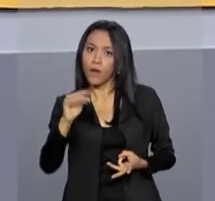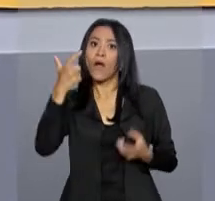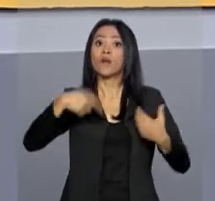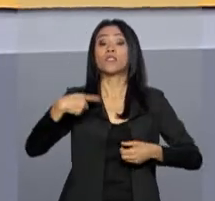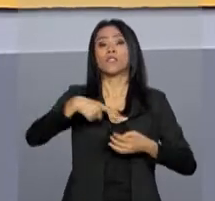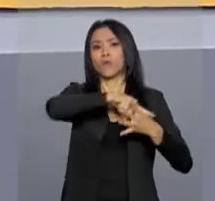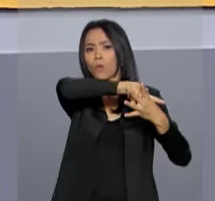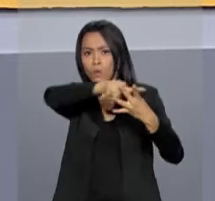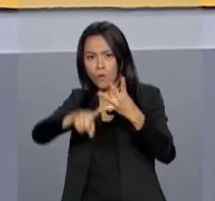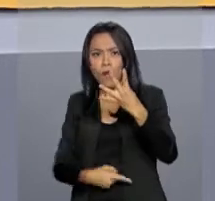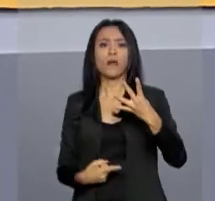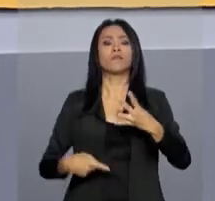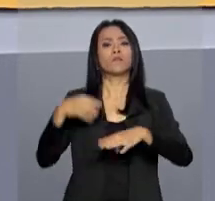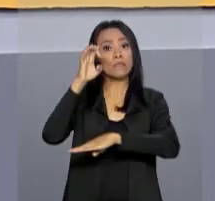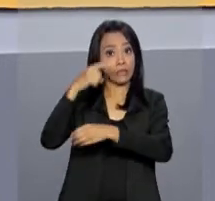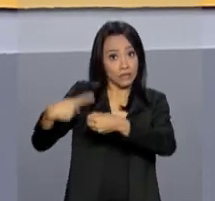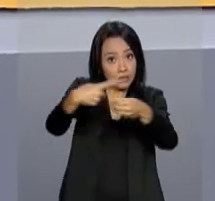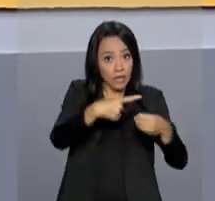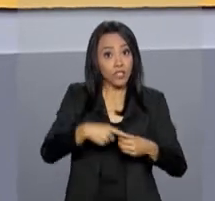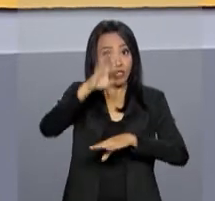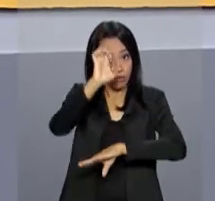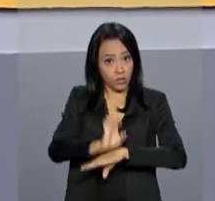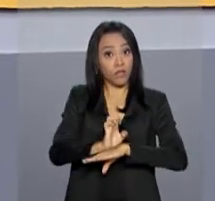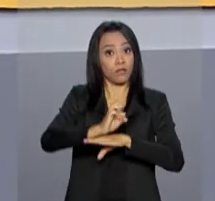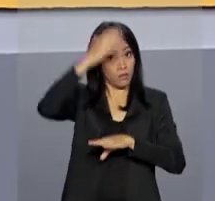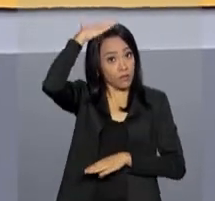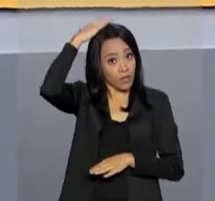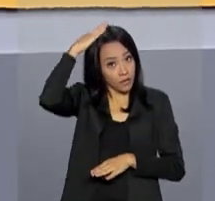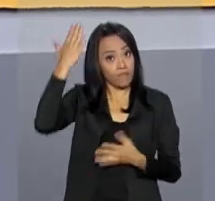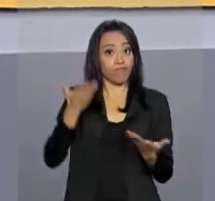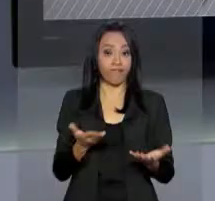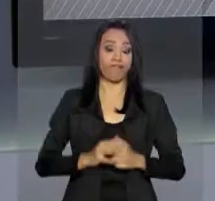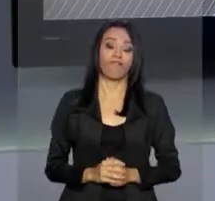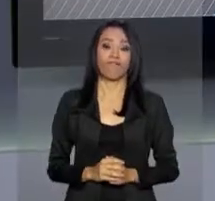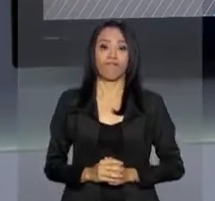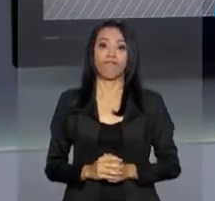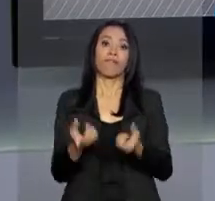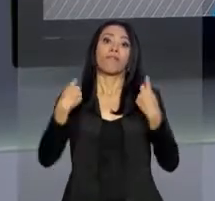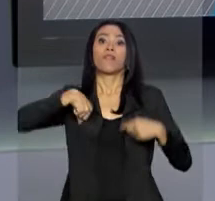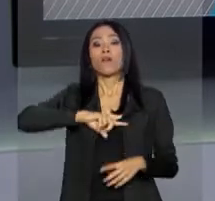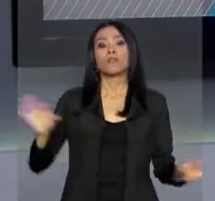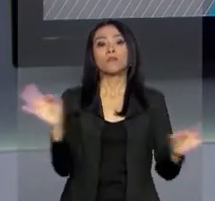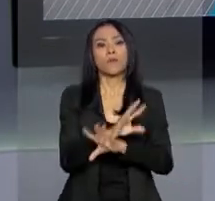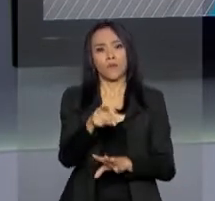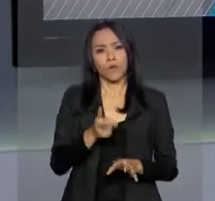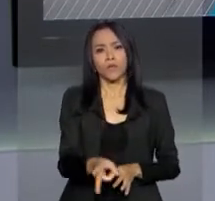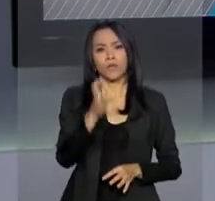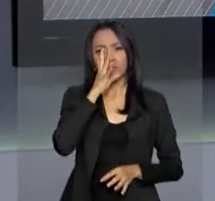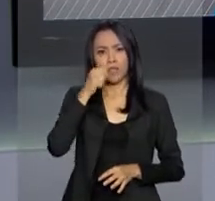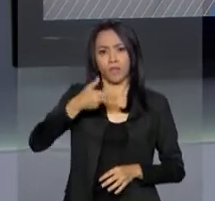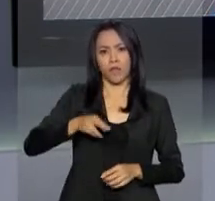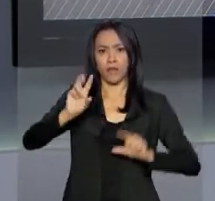cornélio procópio nova américa da colina e maringá todas no paraná e nós ficamos por aqui continue com a gente